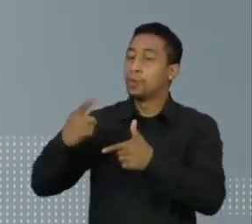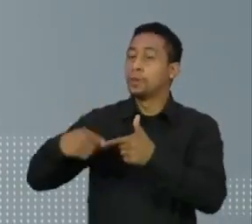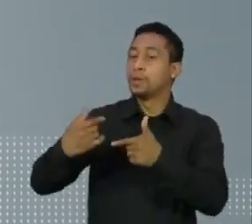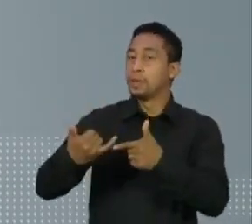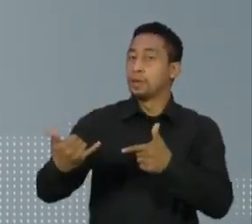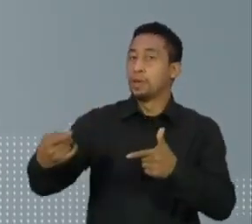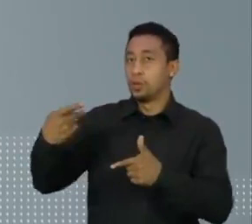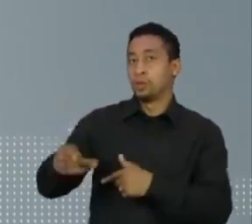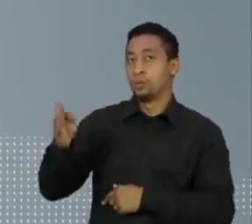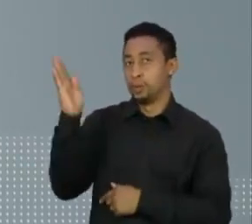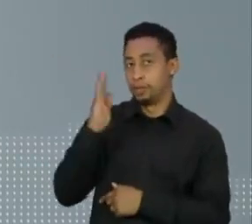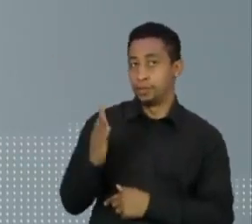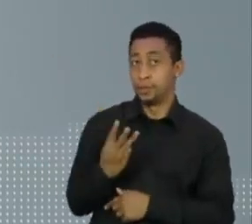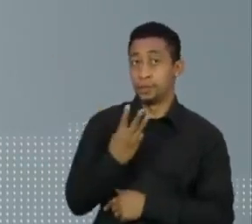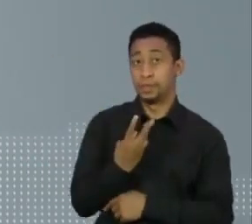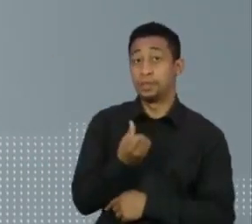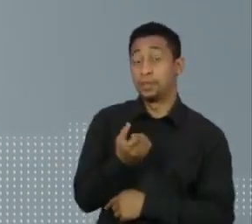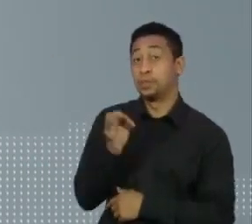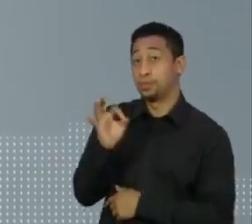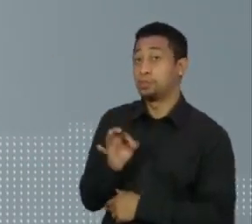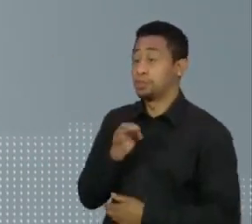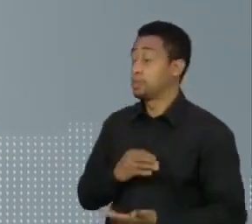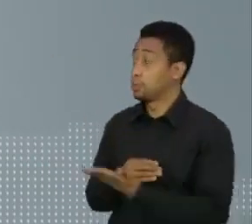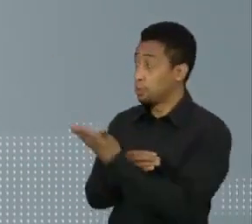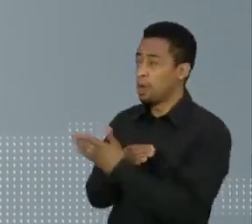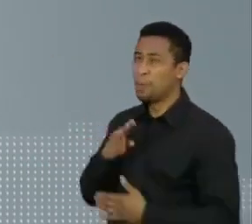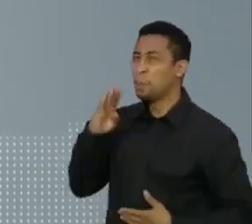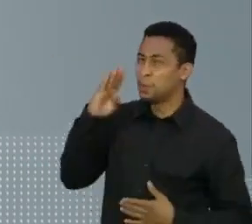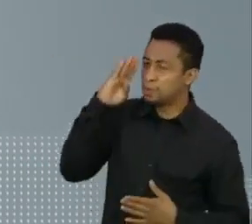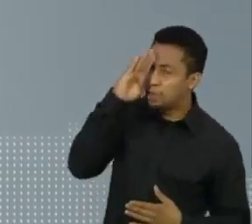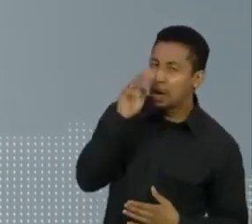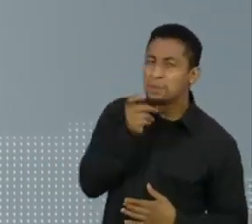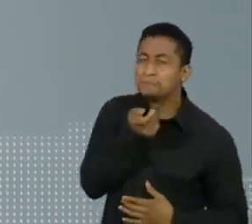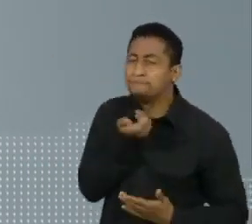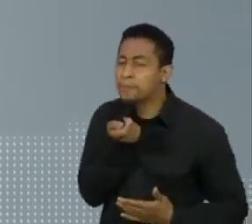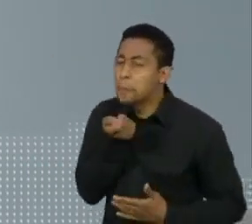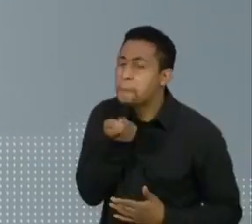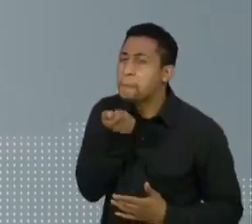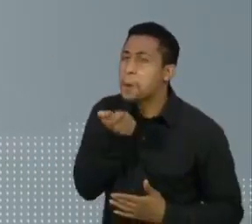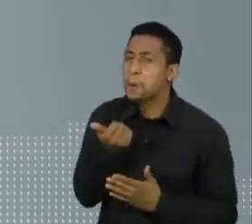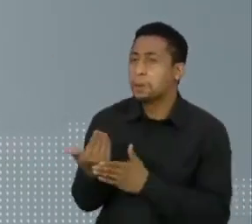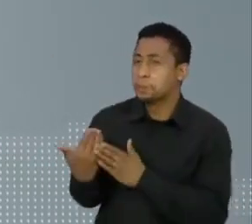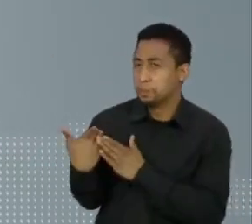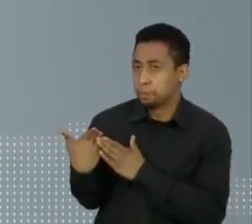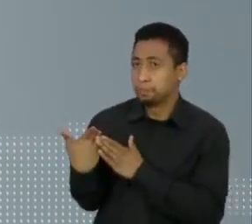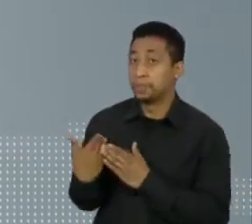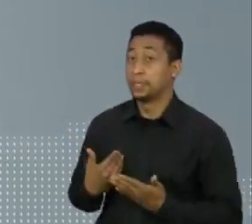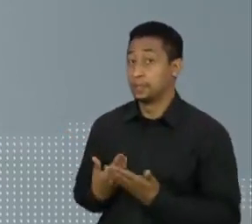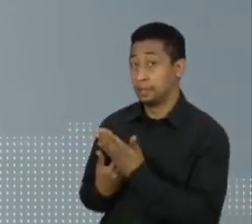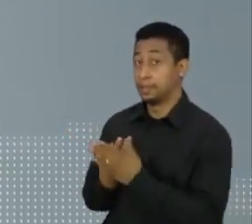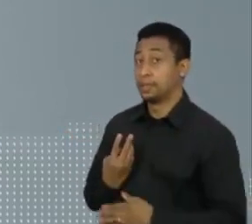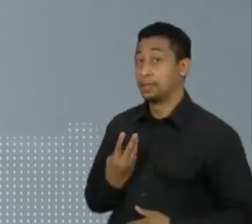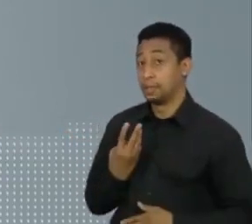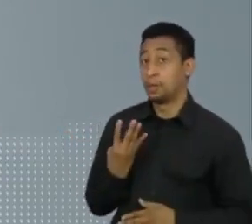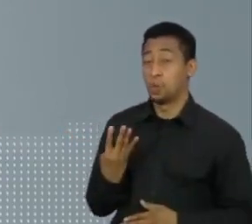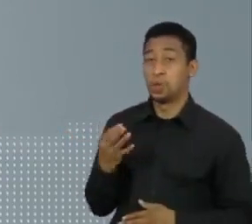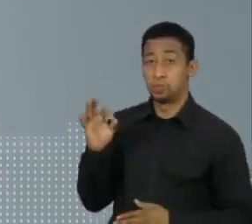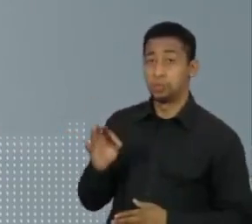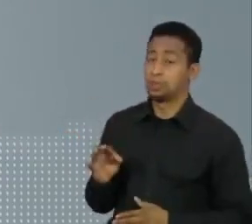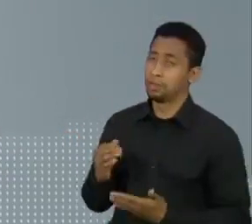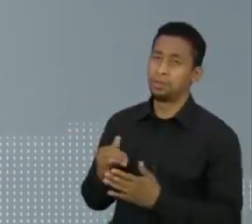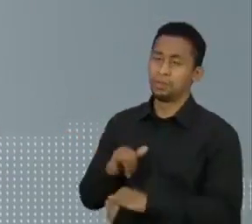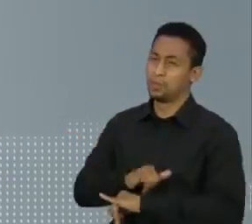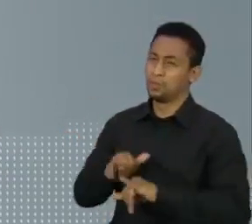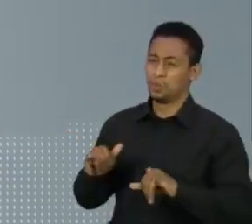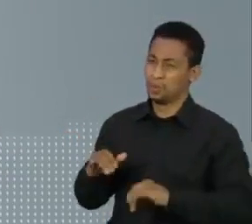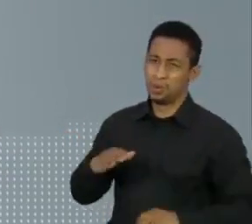no Brasil para 36 por cento bolsonaro tem um pouco de responsabilidade outros 34 por